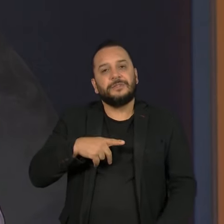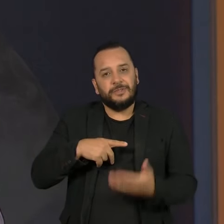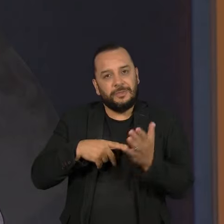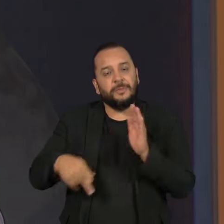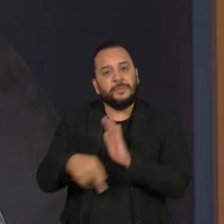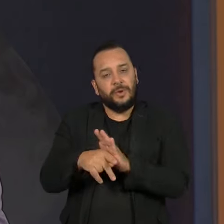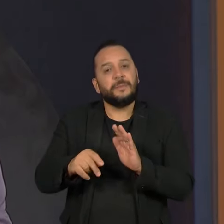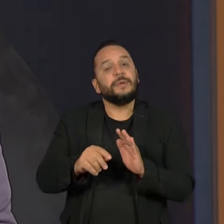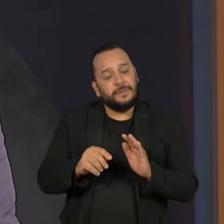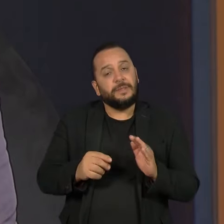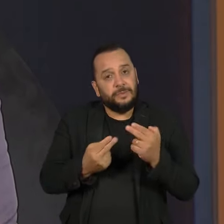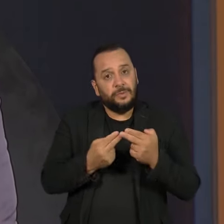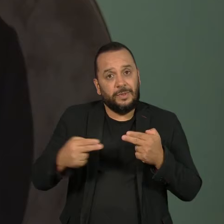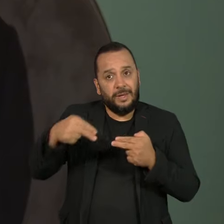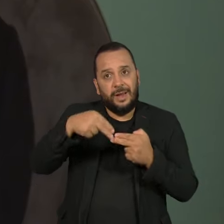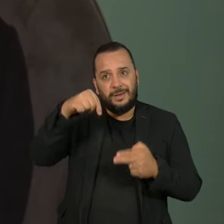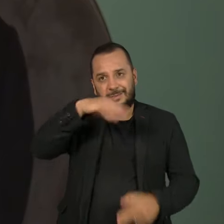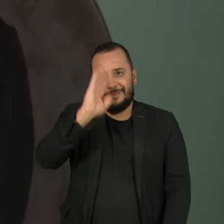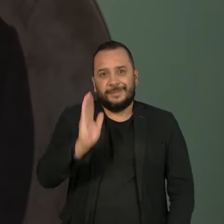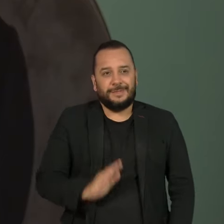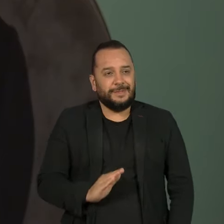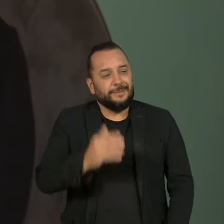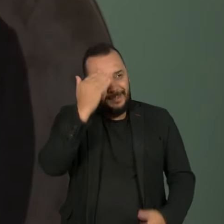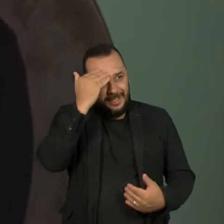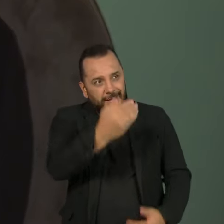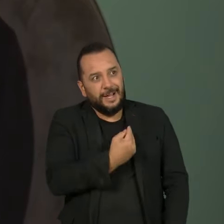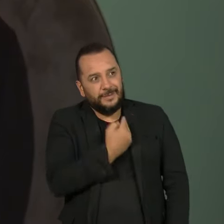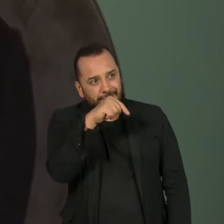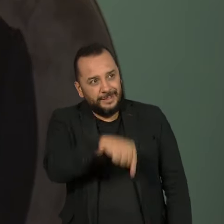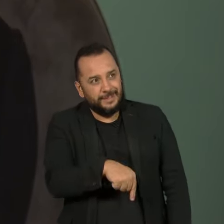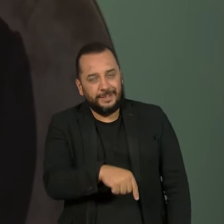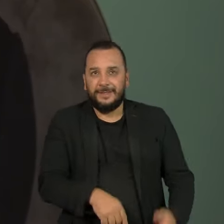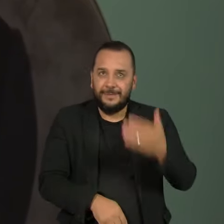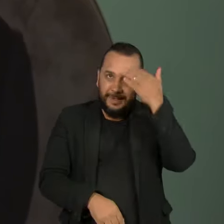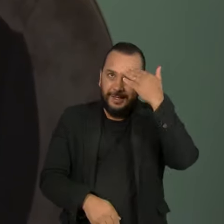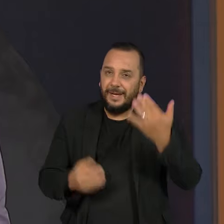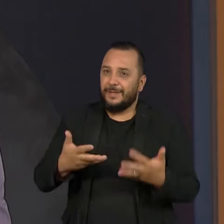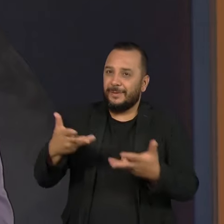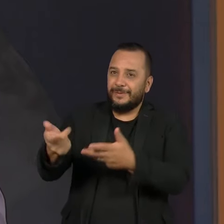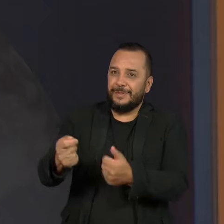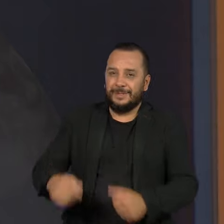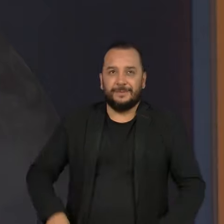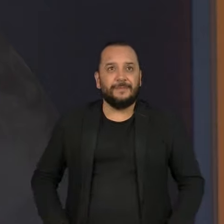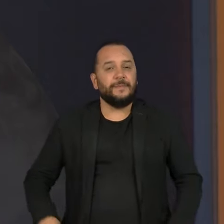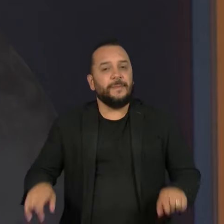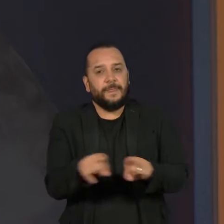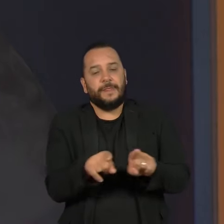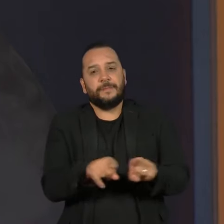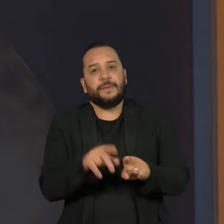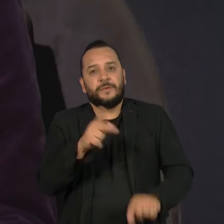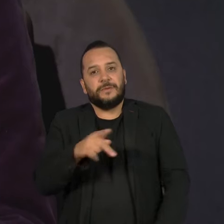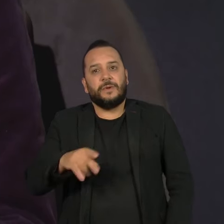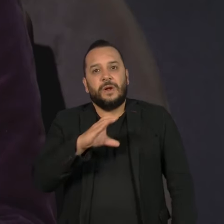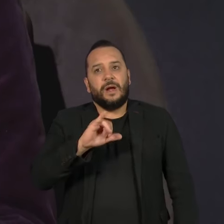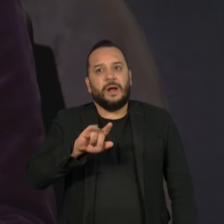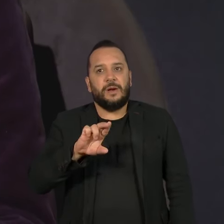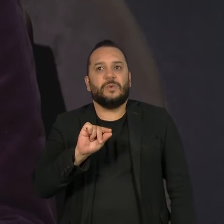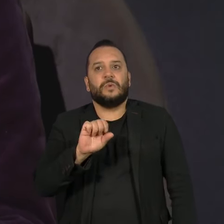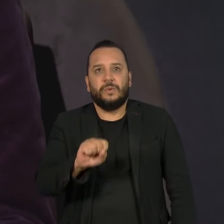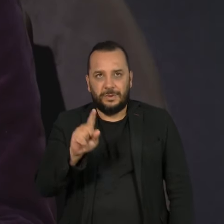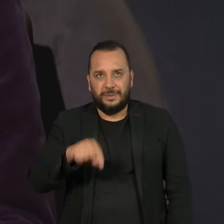Brasil. Obrigado pela presença, seja bem-vinda. Muito obrigada, professor, pelo convite. E também o professor Carlos Machado, que é